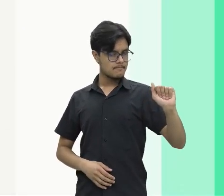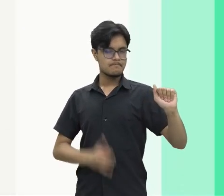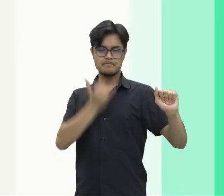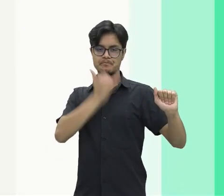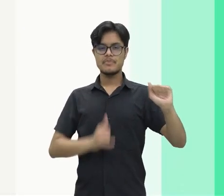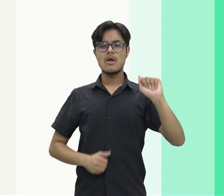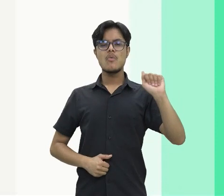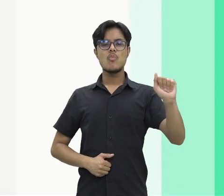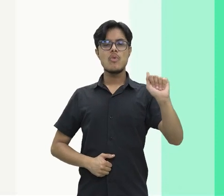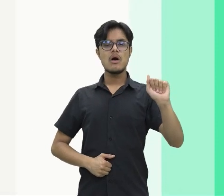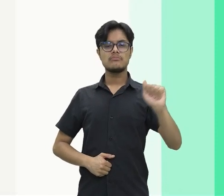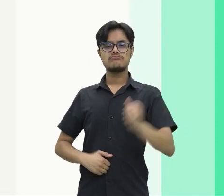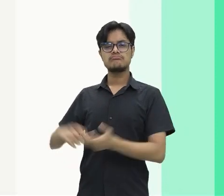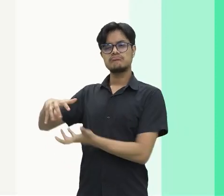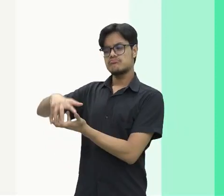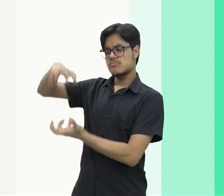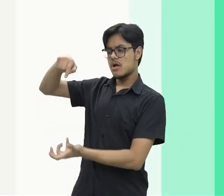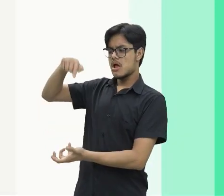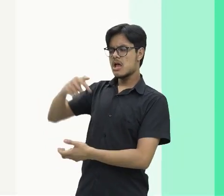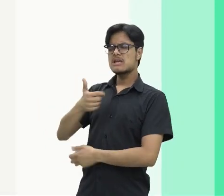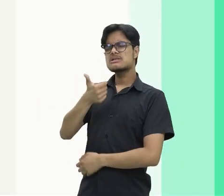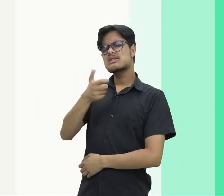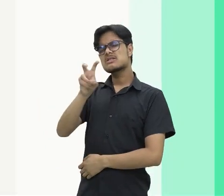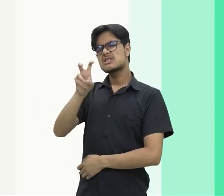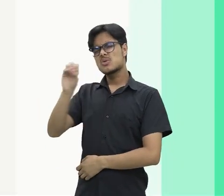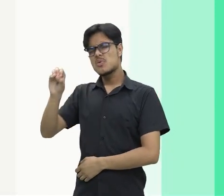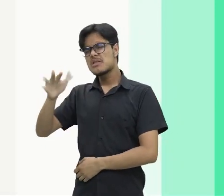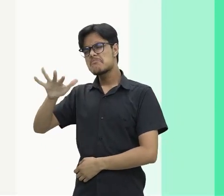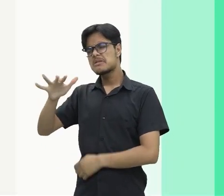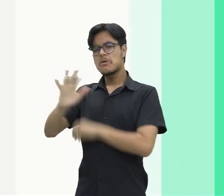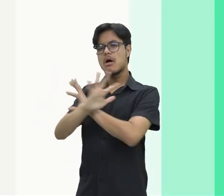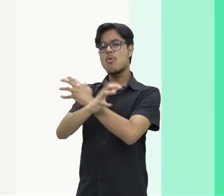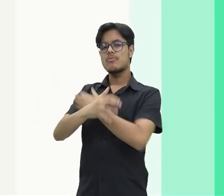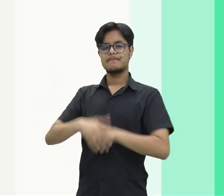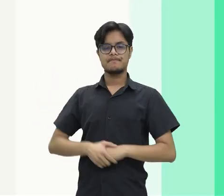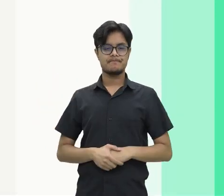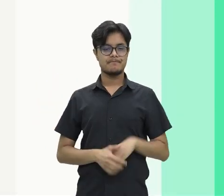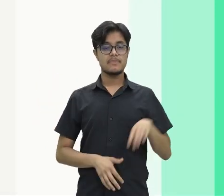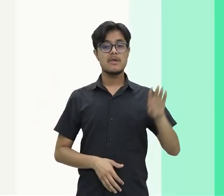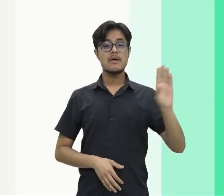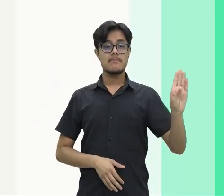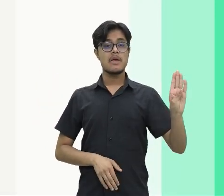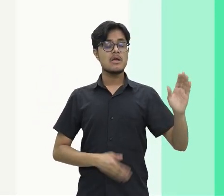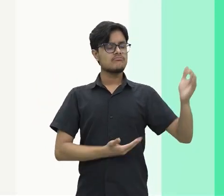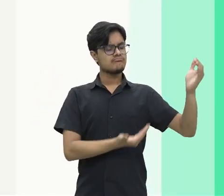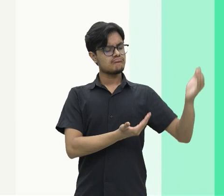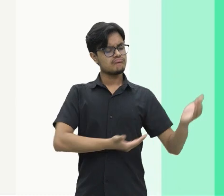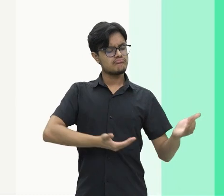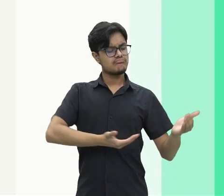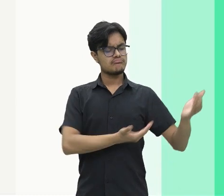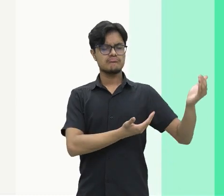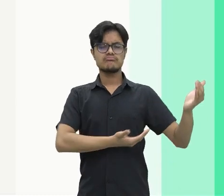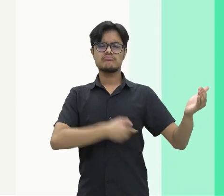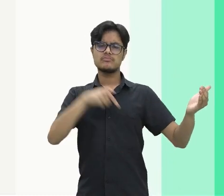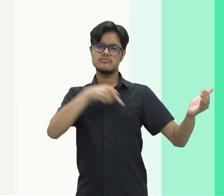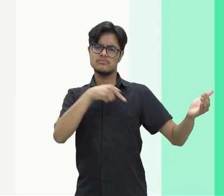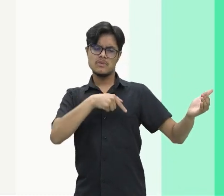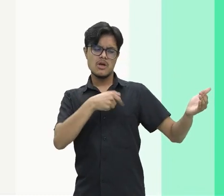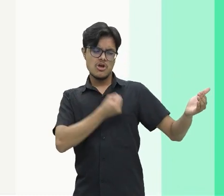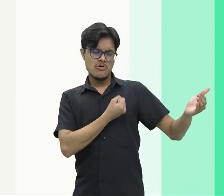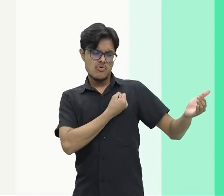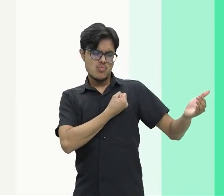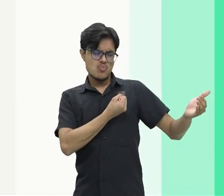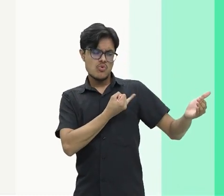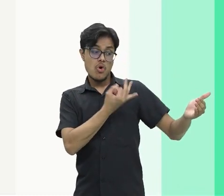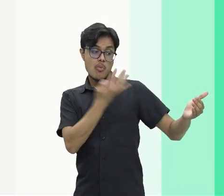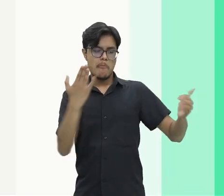adulto apresenta aproximadamente 150 ossos. Letra B. Em uma criança, observa-se um número maior de